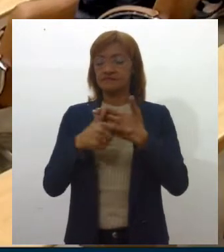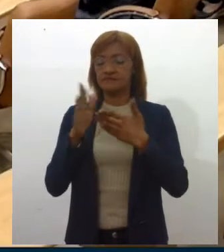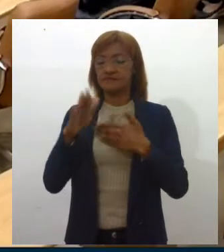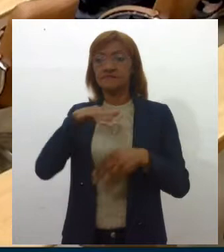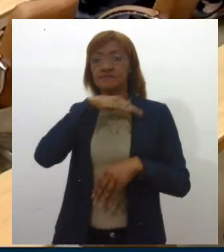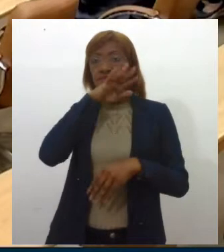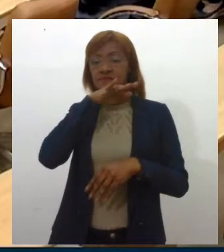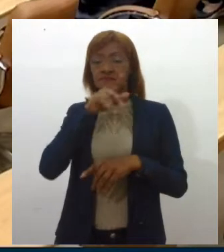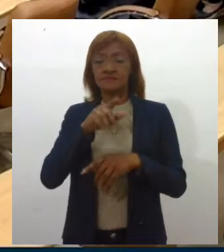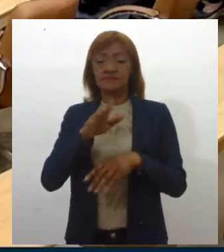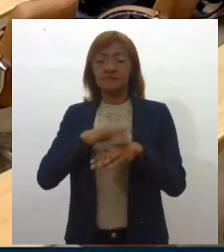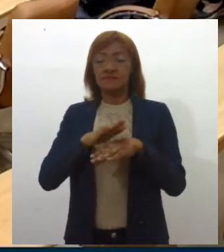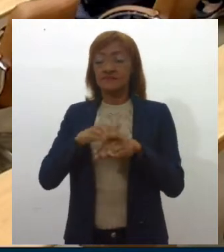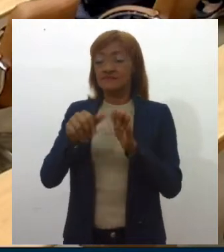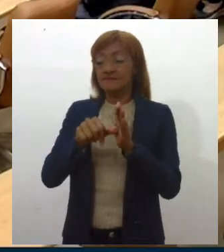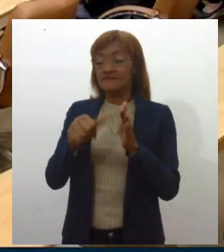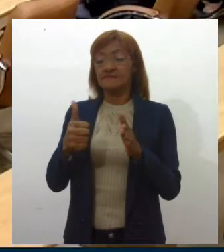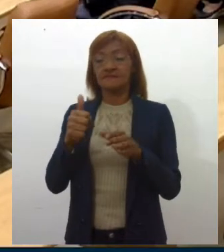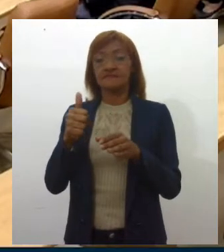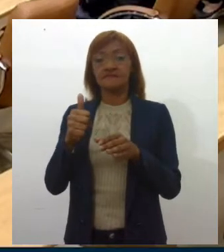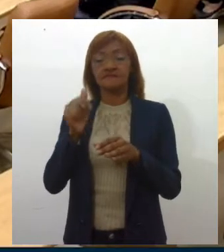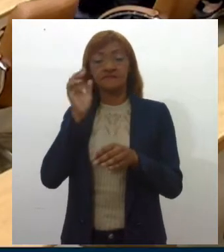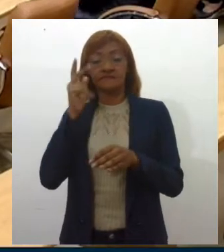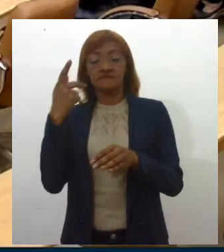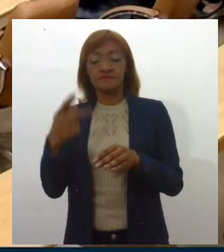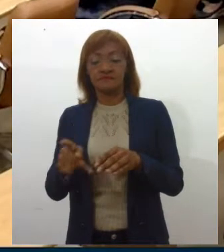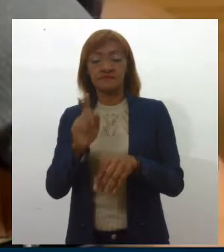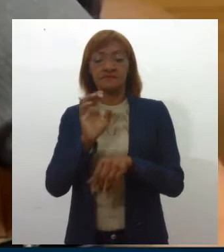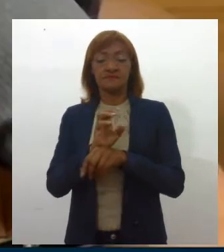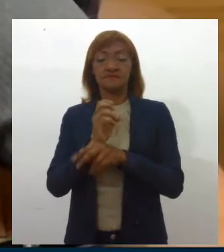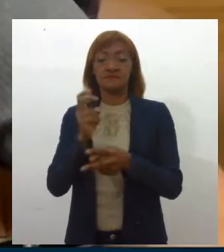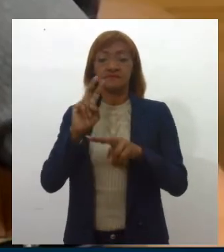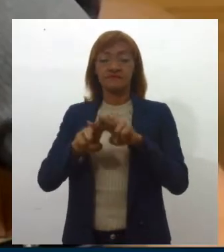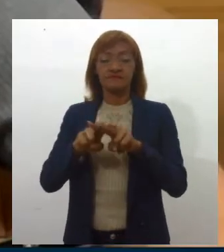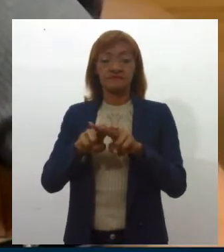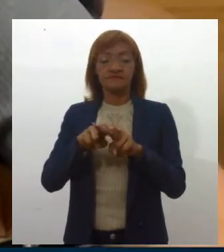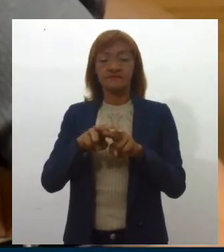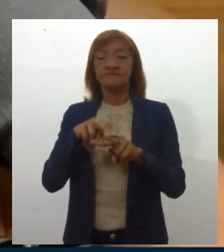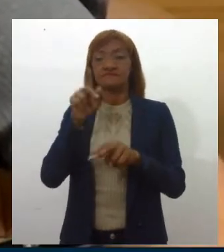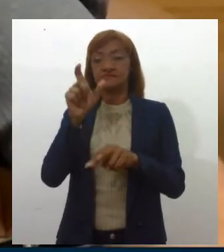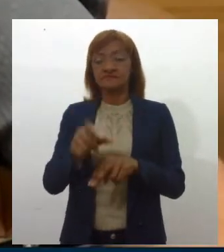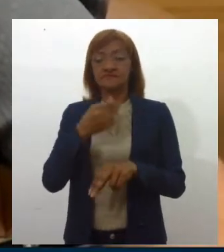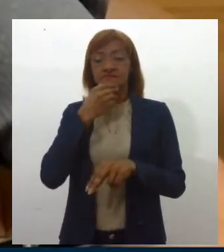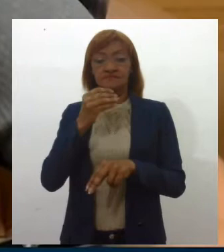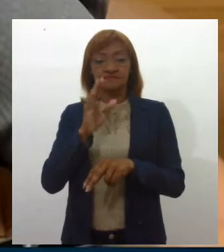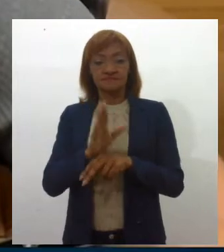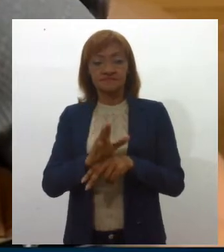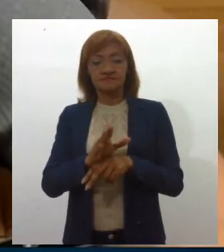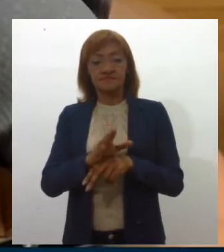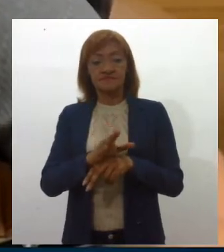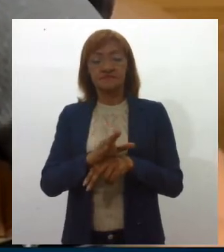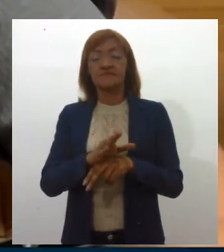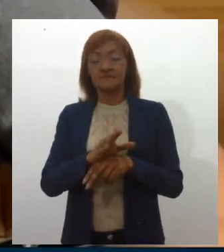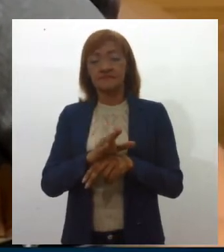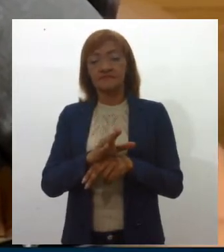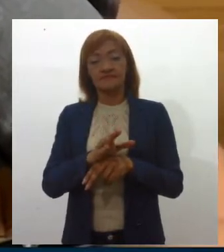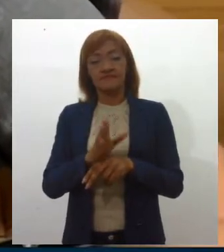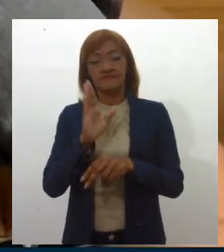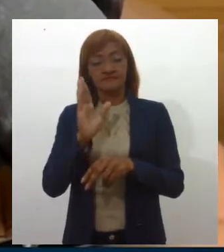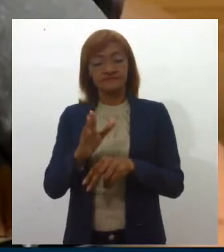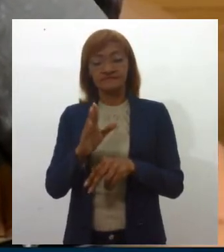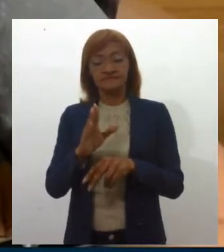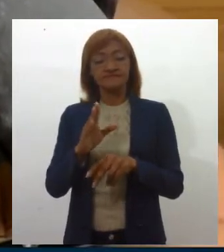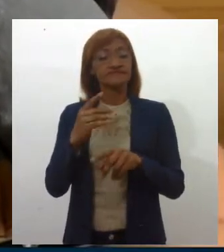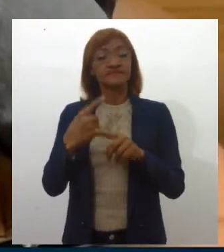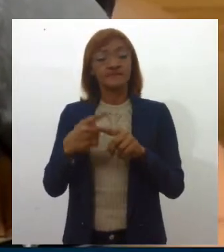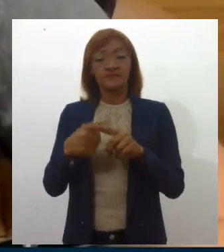O primeiro caso de prisão que teve no estado foi o Dr. Marcelo Ercos, que foi lá e levou o criminoso para estar pagando